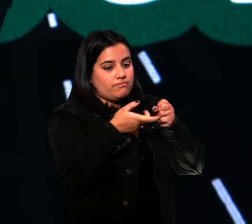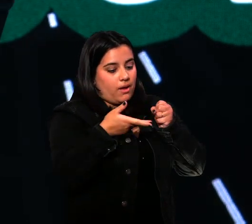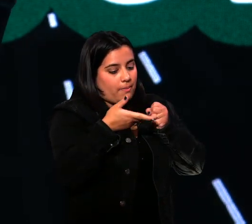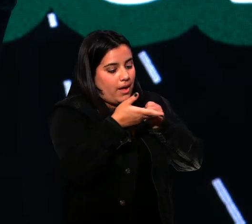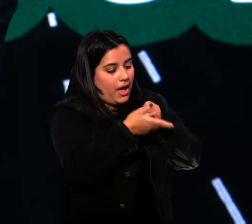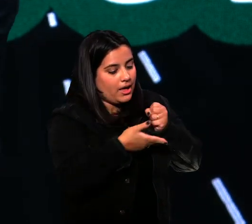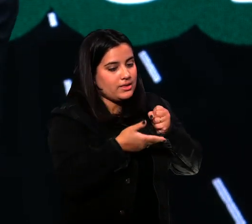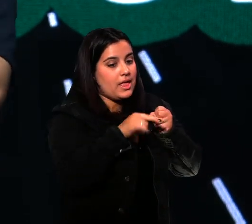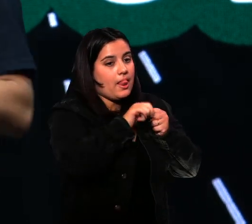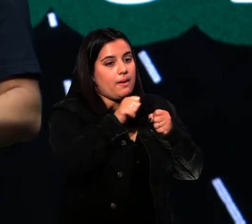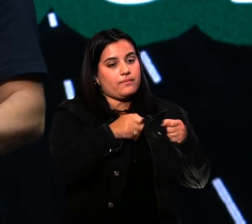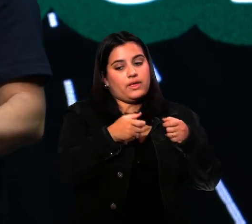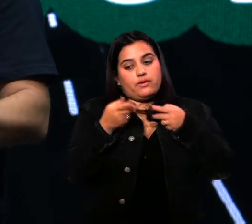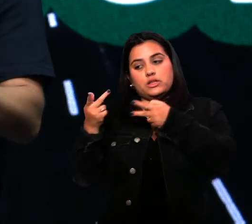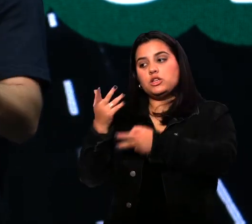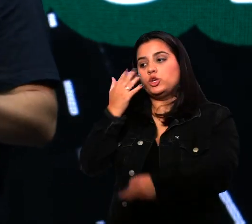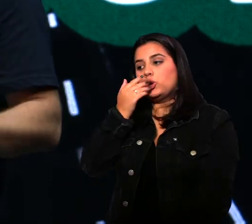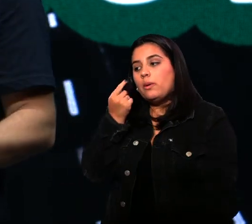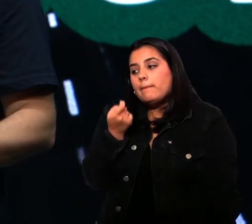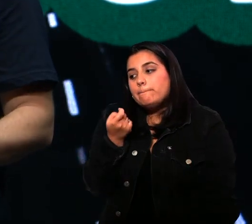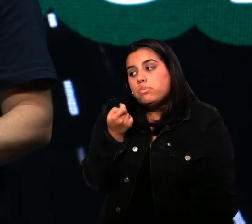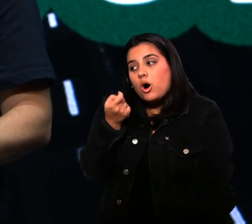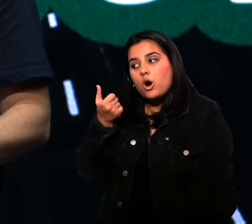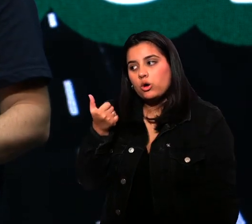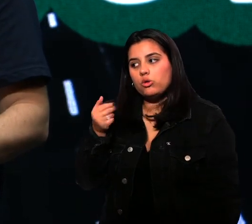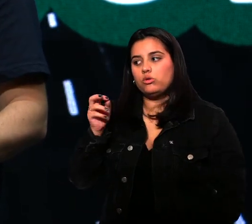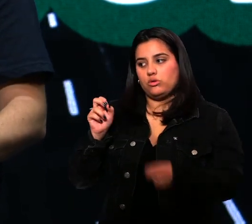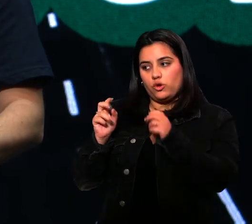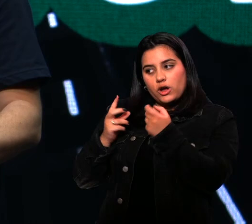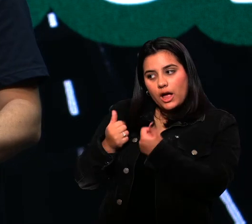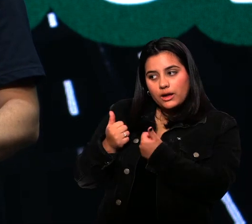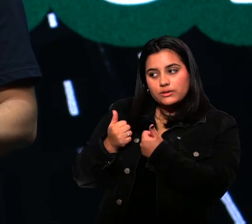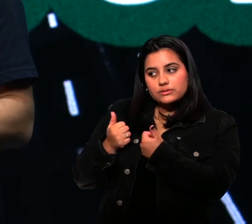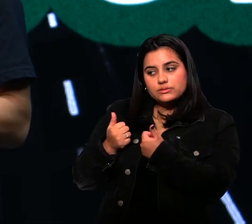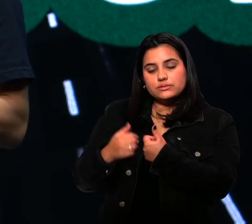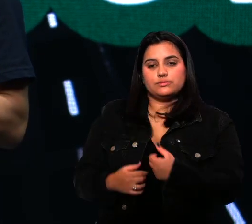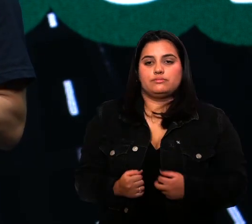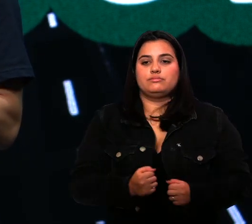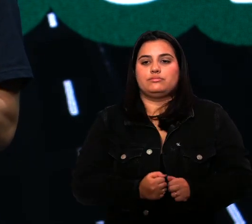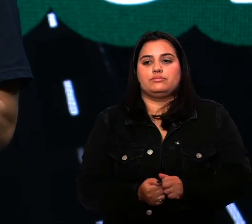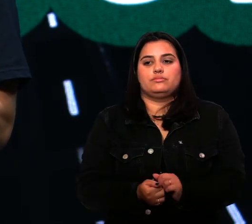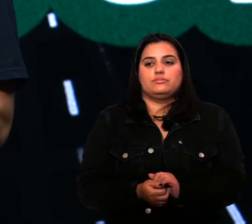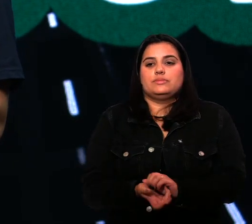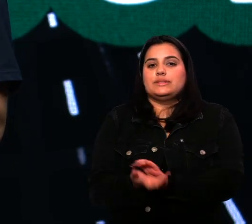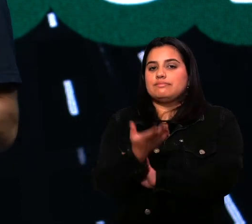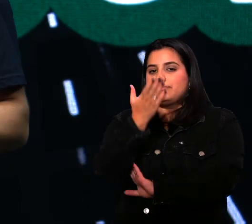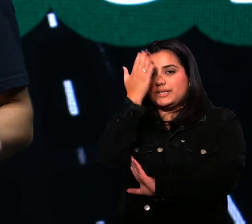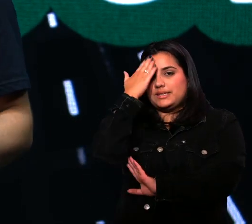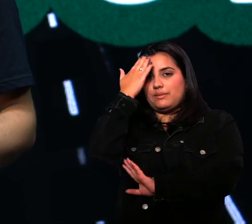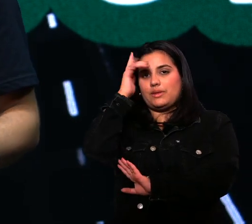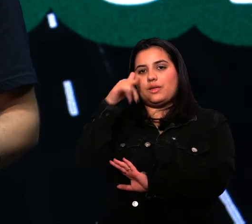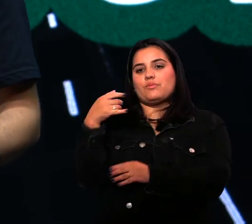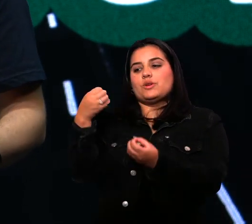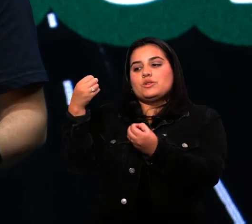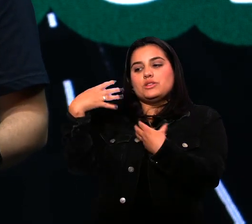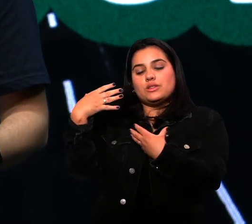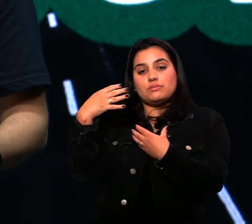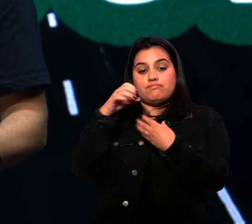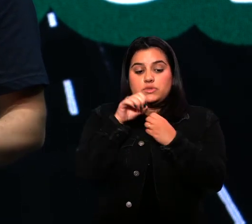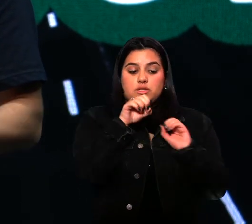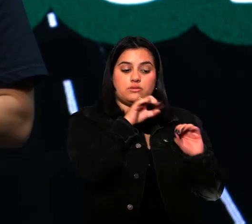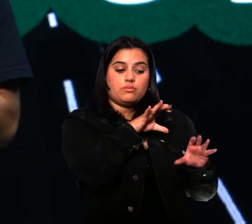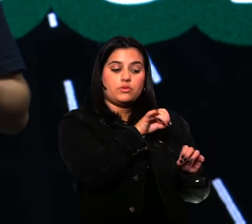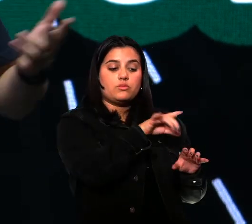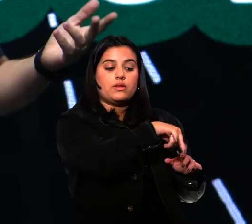lá na visita a gente come um pouquinho menos, para não fazer desfeita. E sabe, esse era o ensinamento que faltava muitas